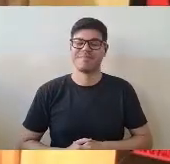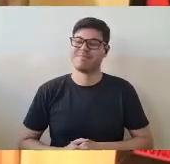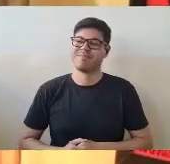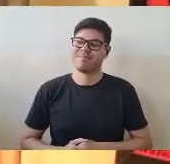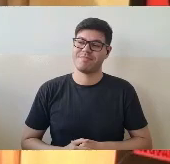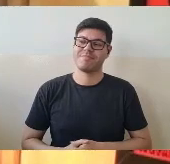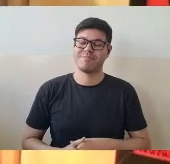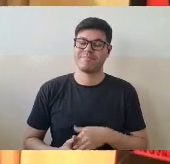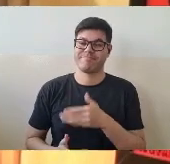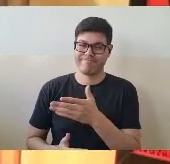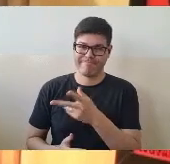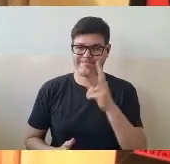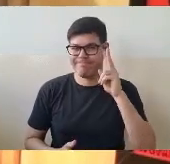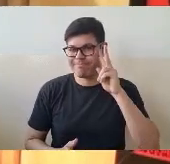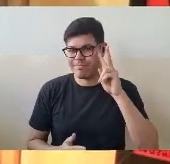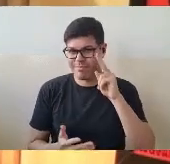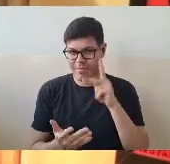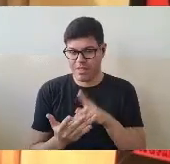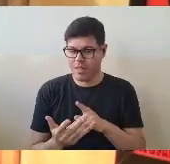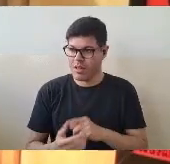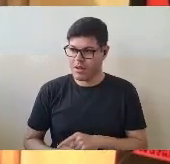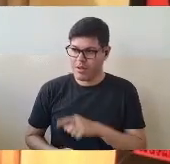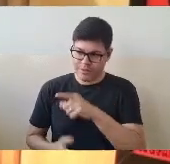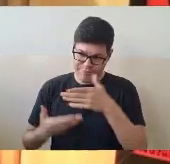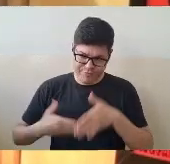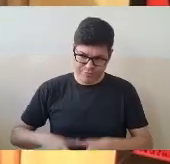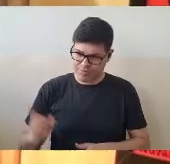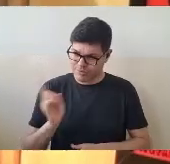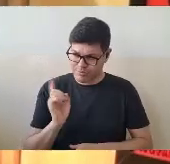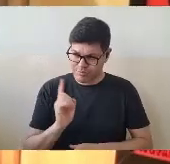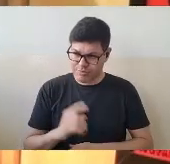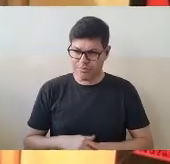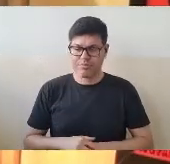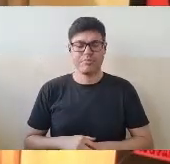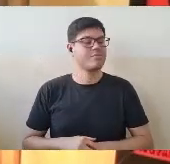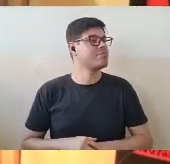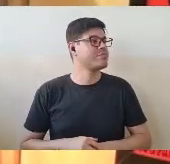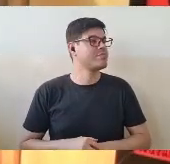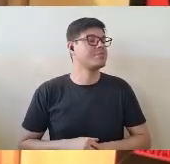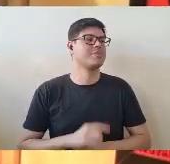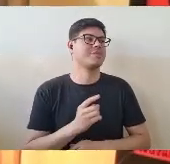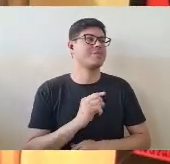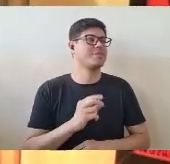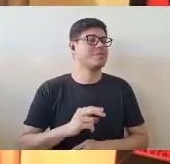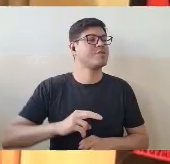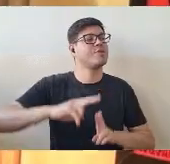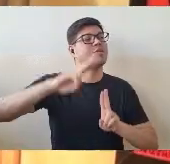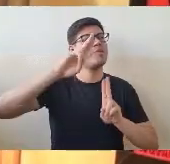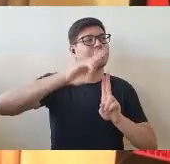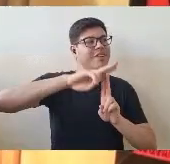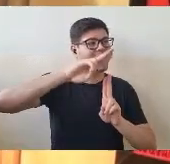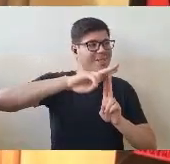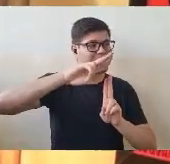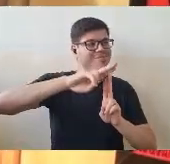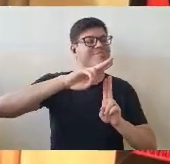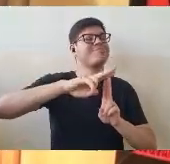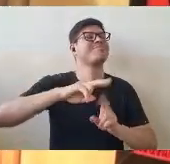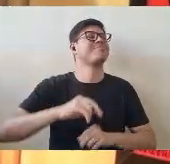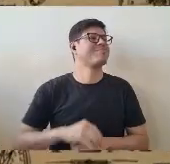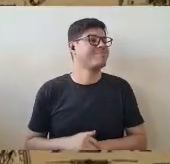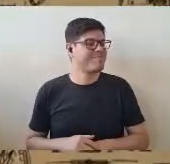pouquinho aqui. O senhor não é nascido em Araras, né? Eu nasci em Uberaba, Minas Gerais. Uai. Mineiro. O que tem na Uberaba de